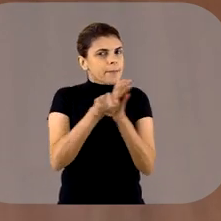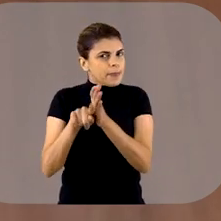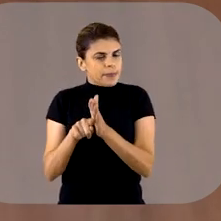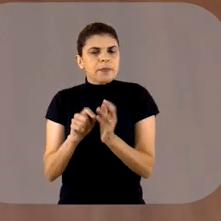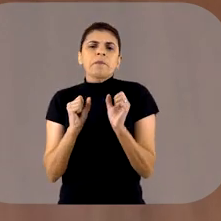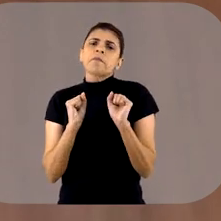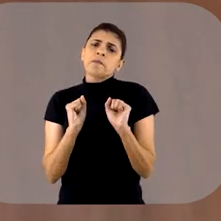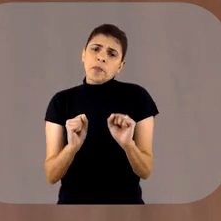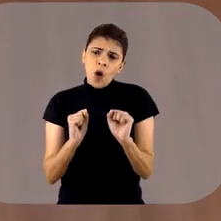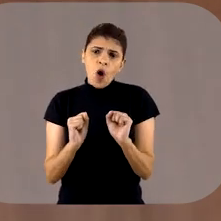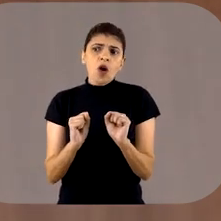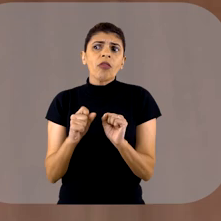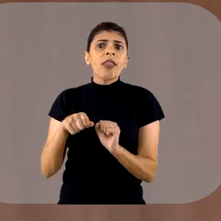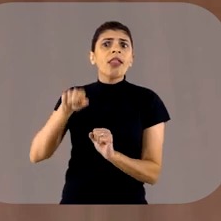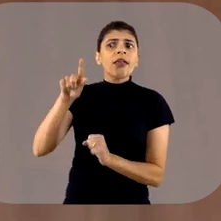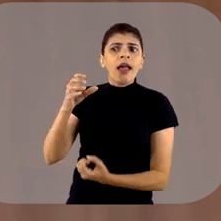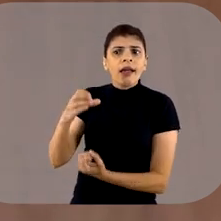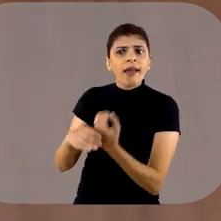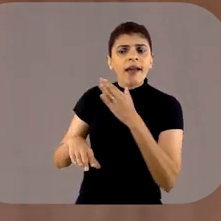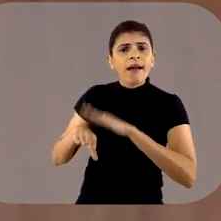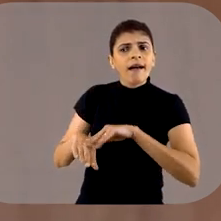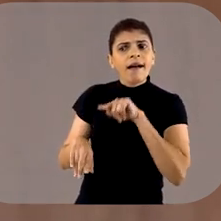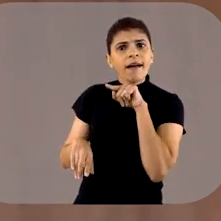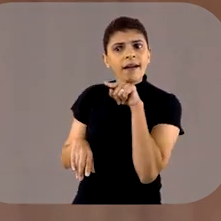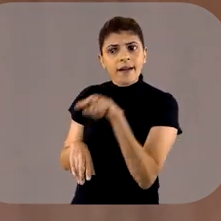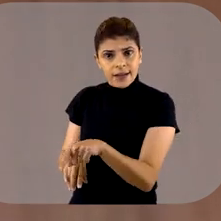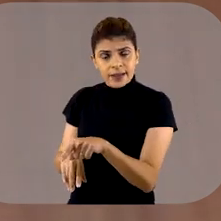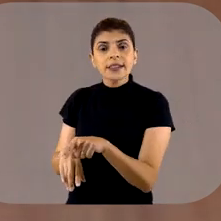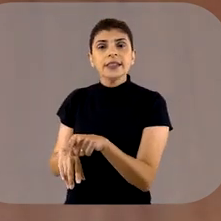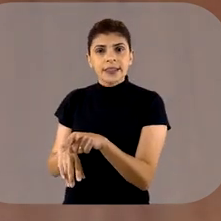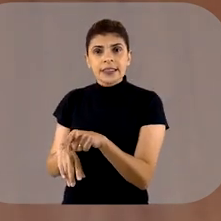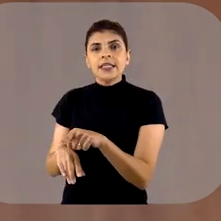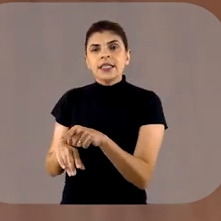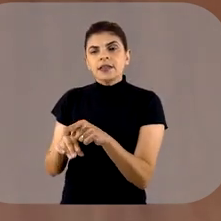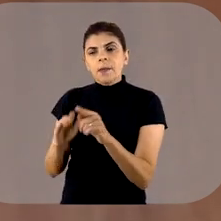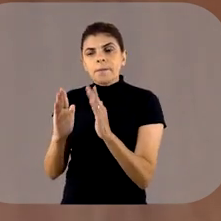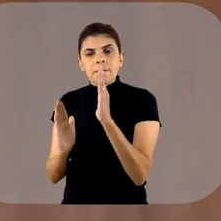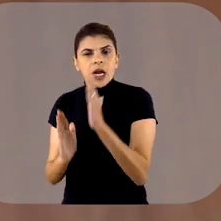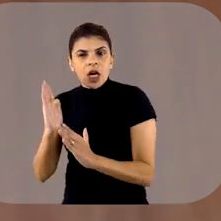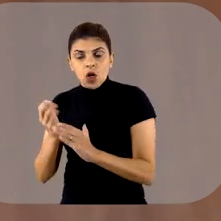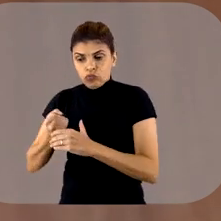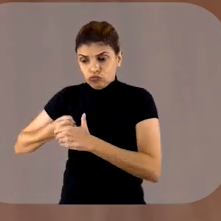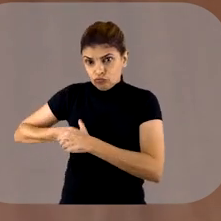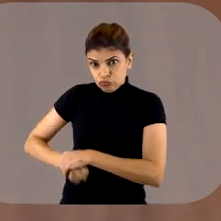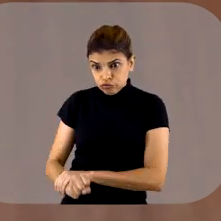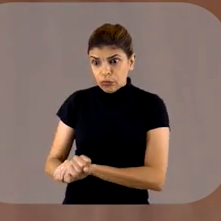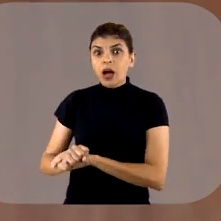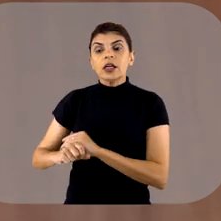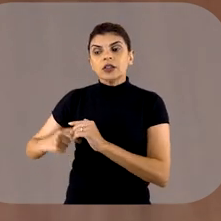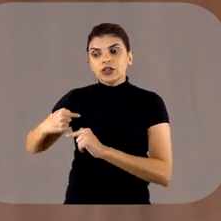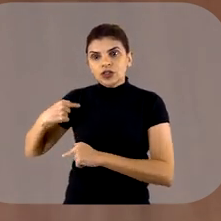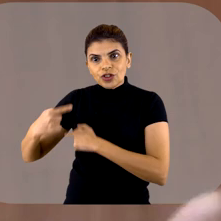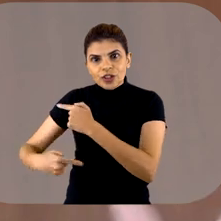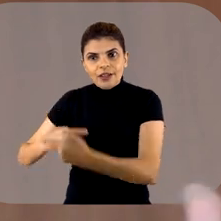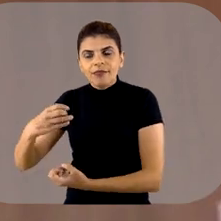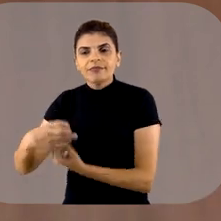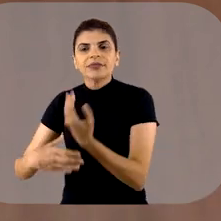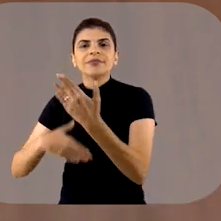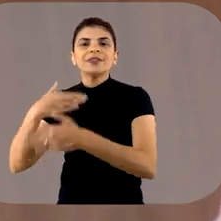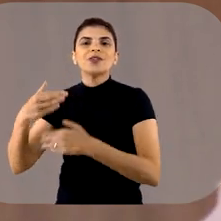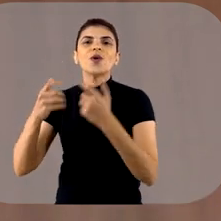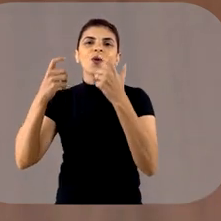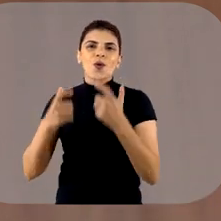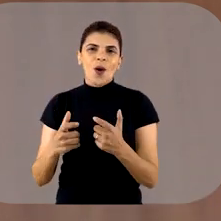as pesquisas que vão no fundo quem é gerado por exemplo por essa nesse período é a geração que vai depois